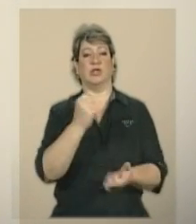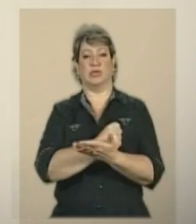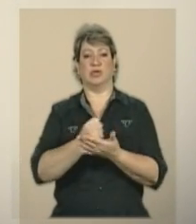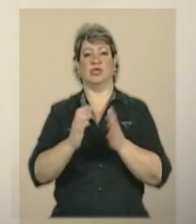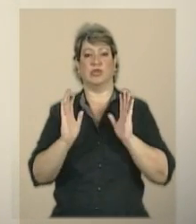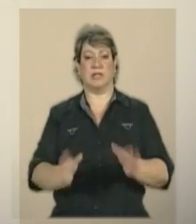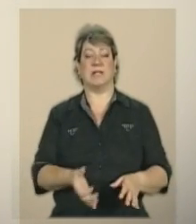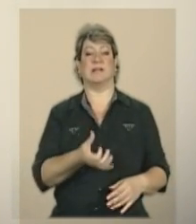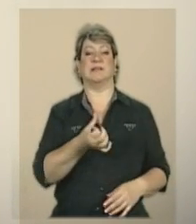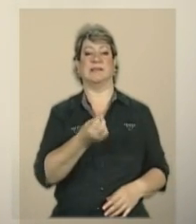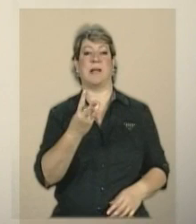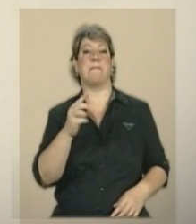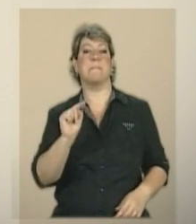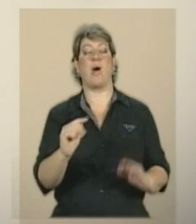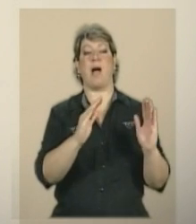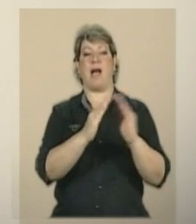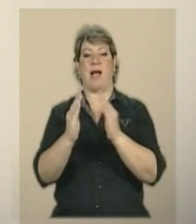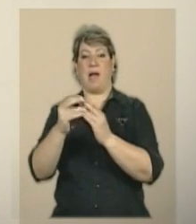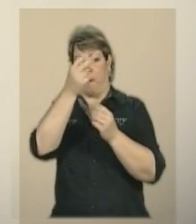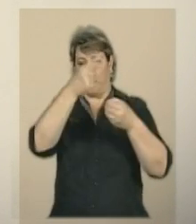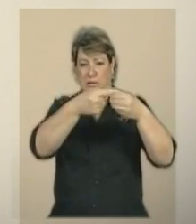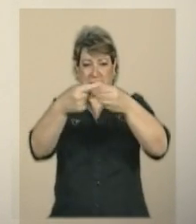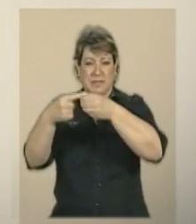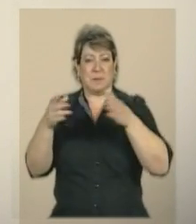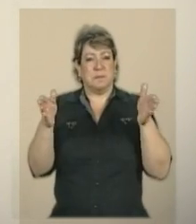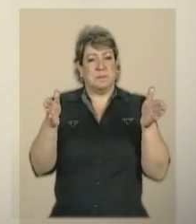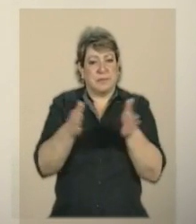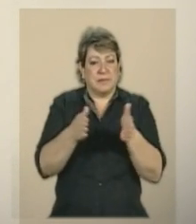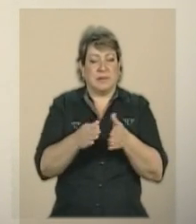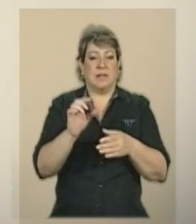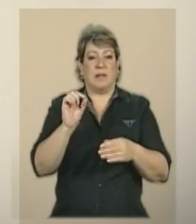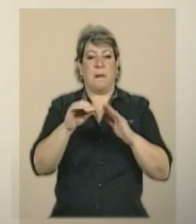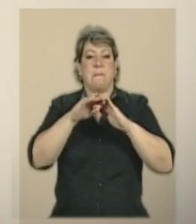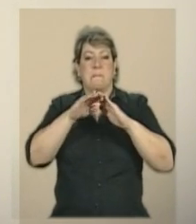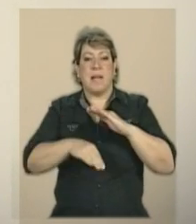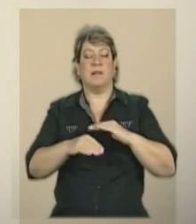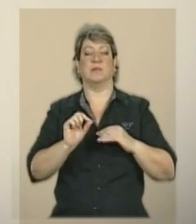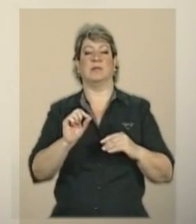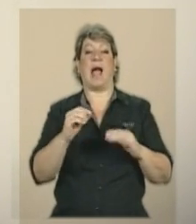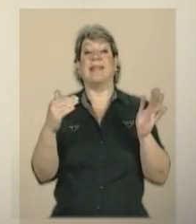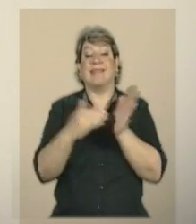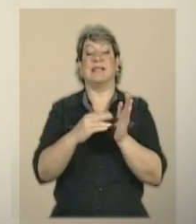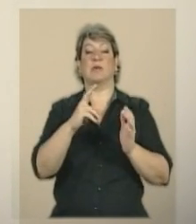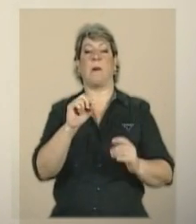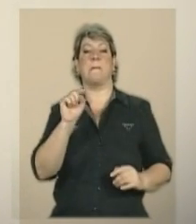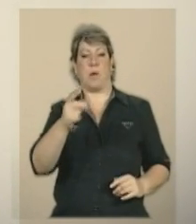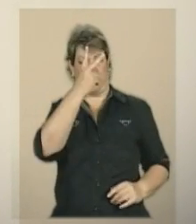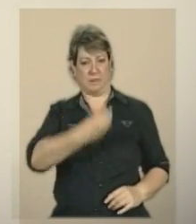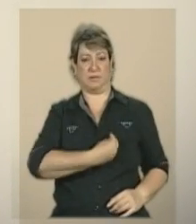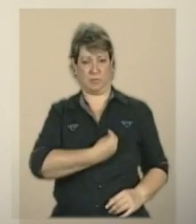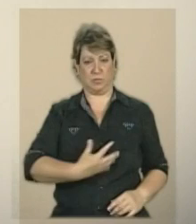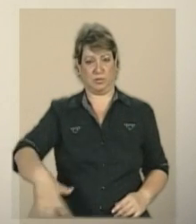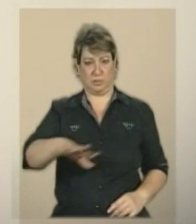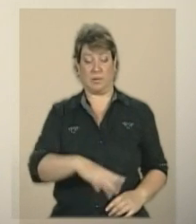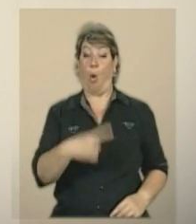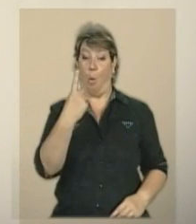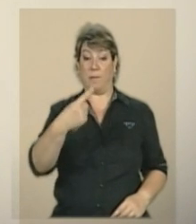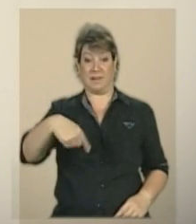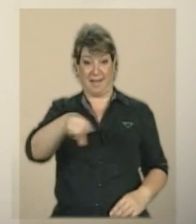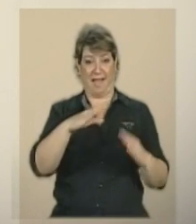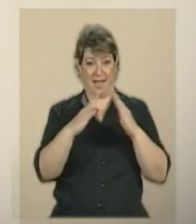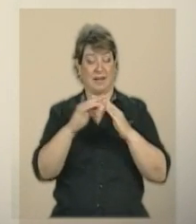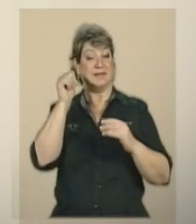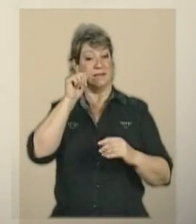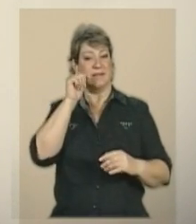63.000 casas em municípios menores de 550.000 habitantes uma dessas casas Luciano foi para